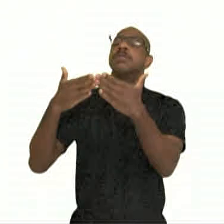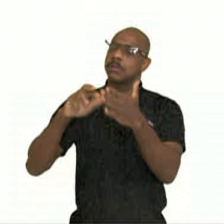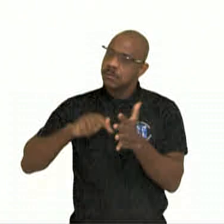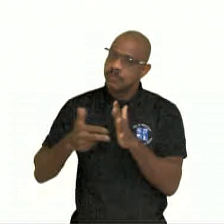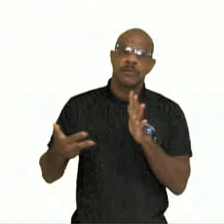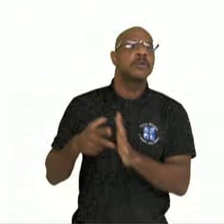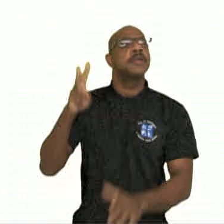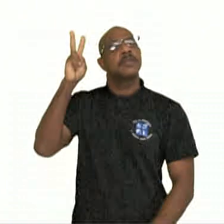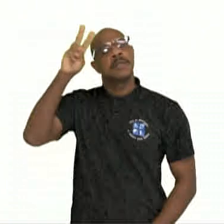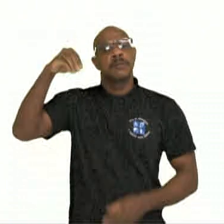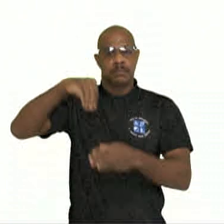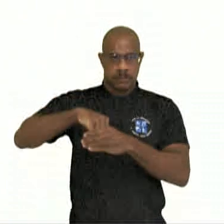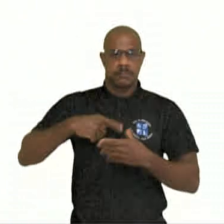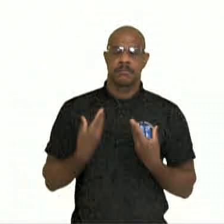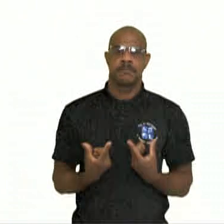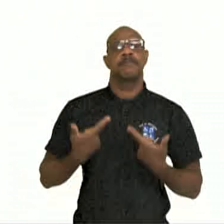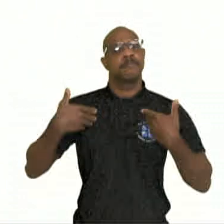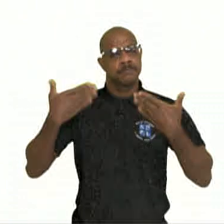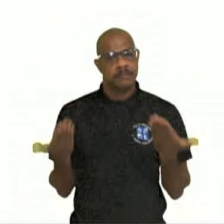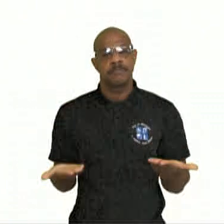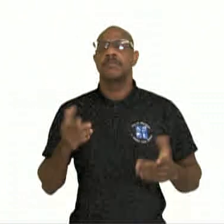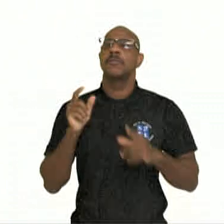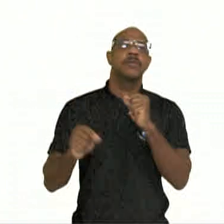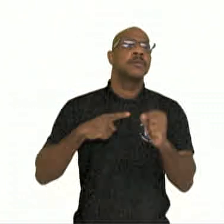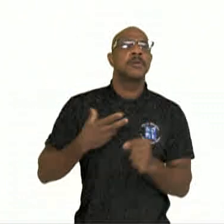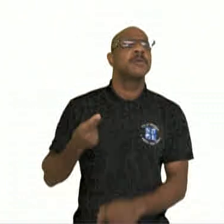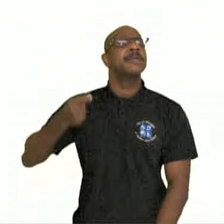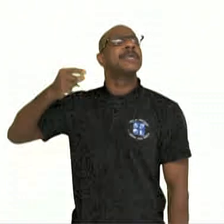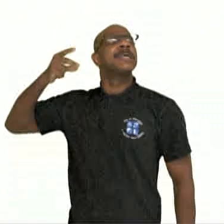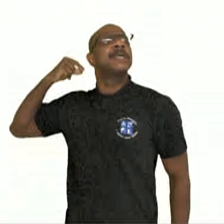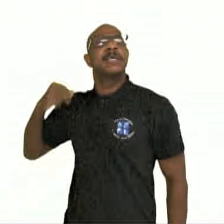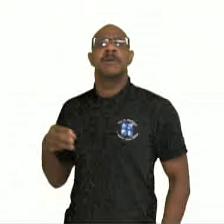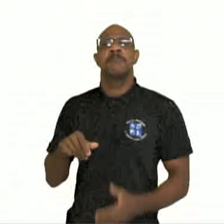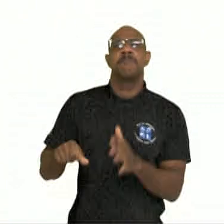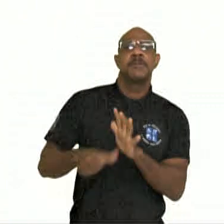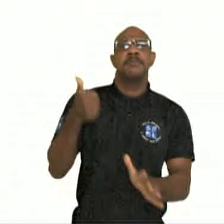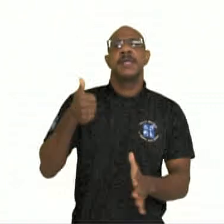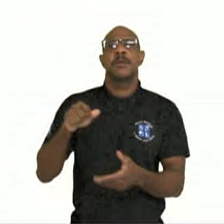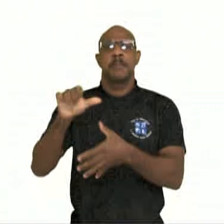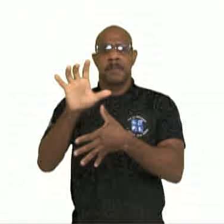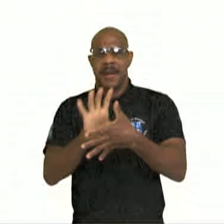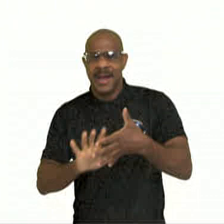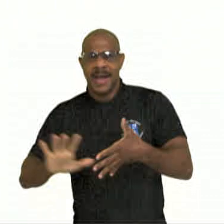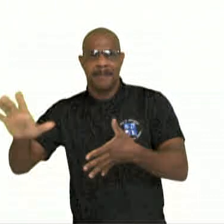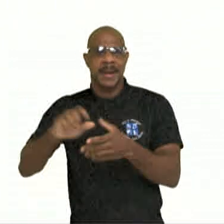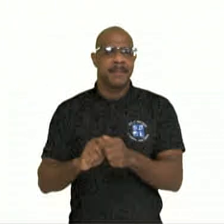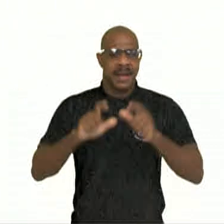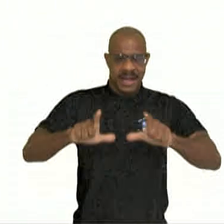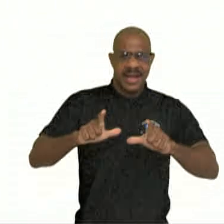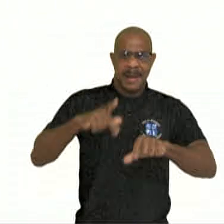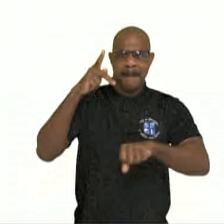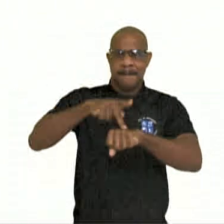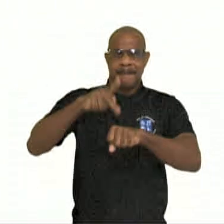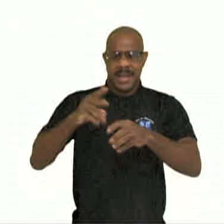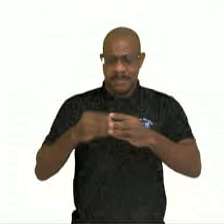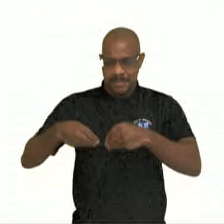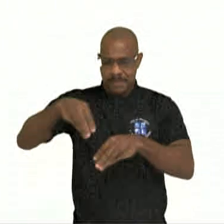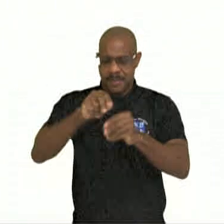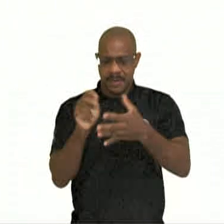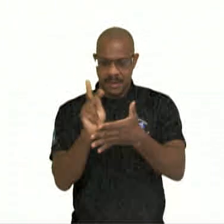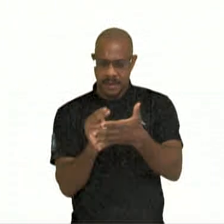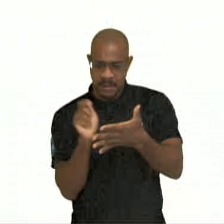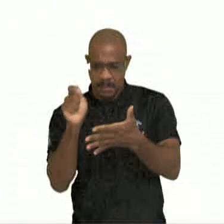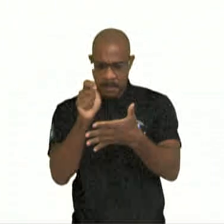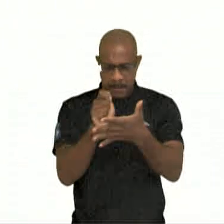longo da história, onde nós tivemos desde os primeiros mapas que foram entalhados em placas de argila, até o período